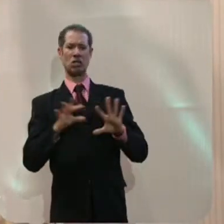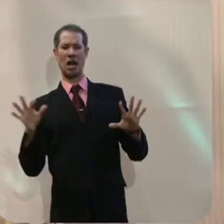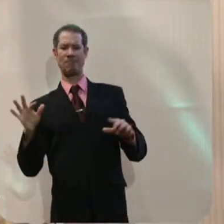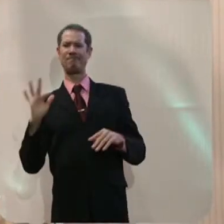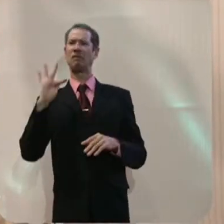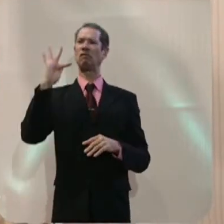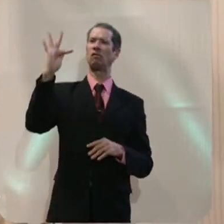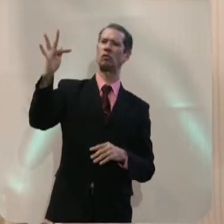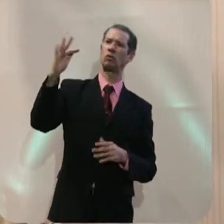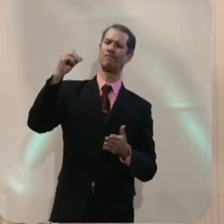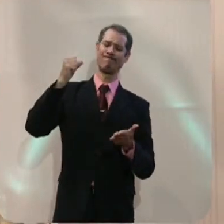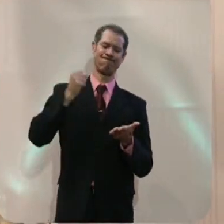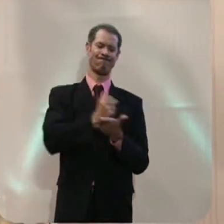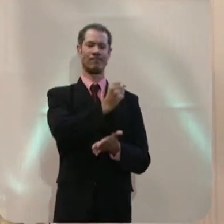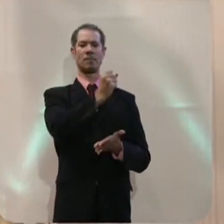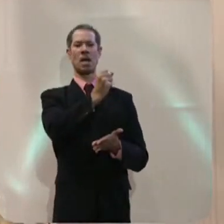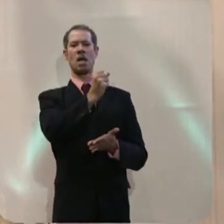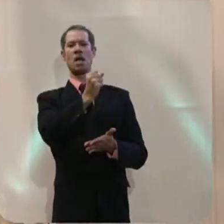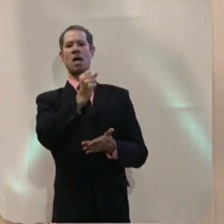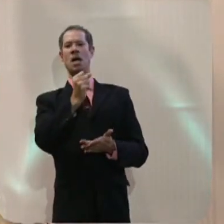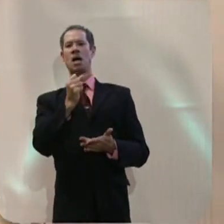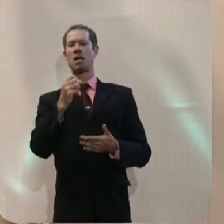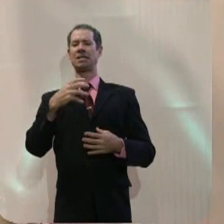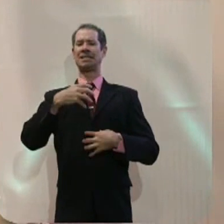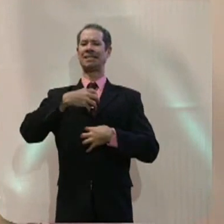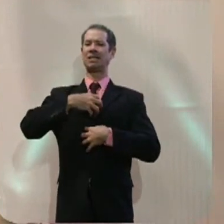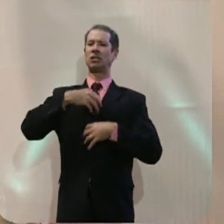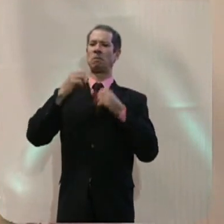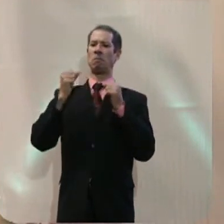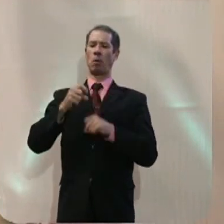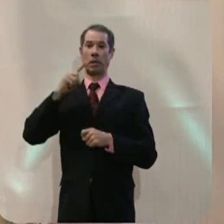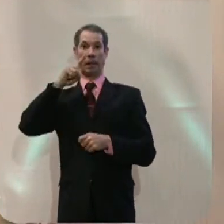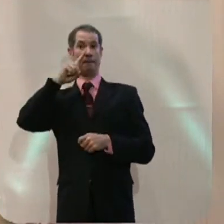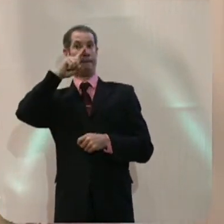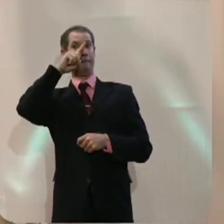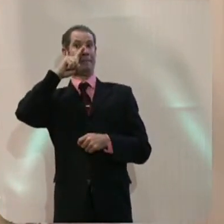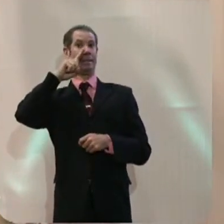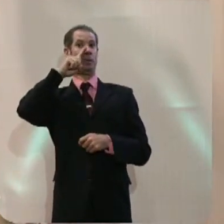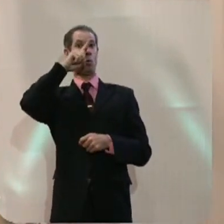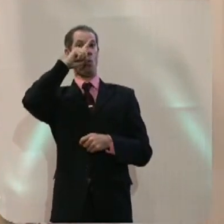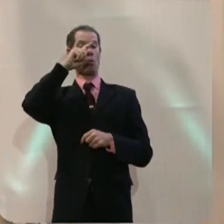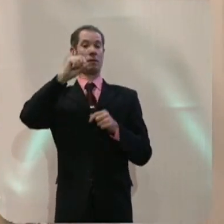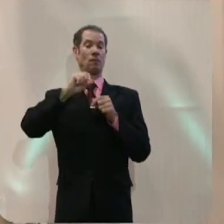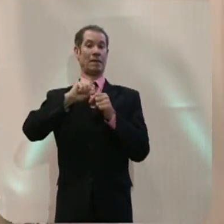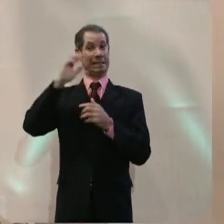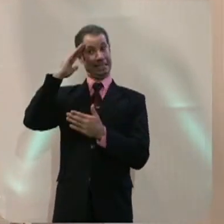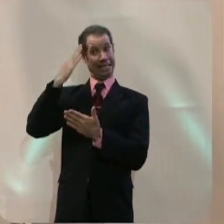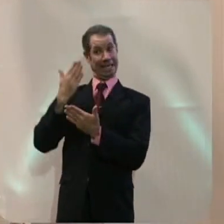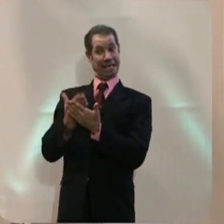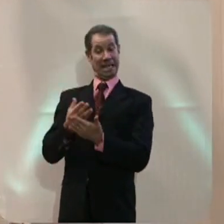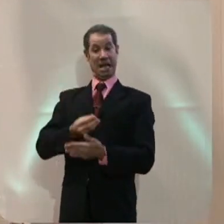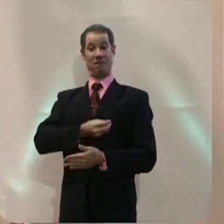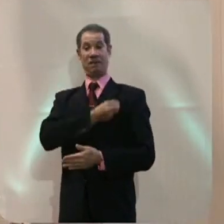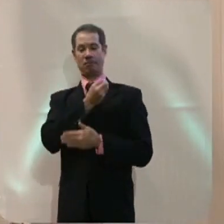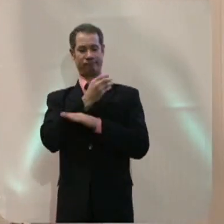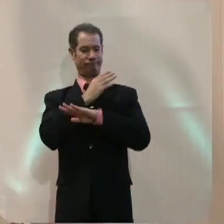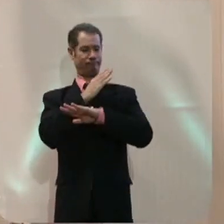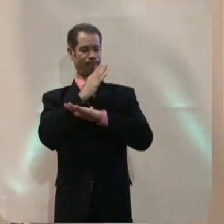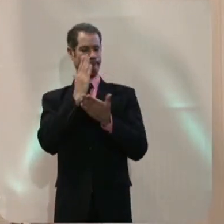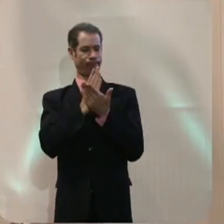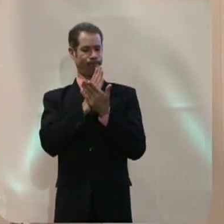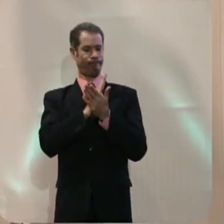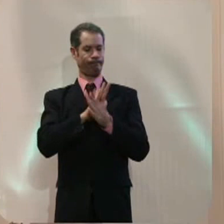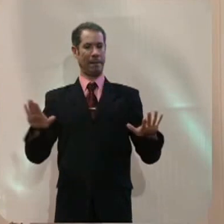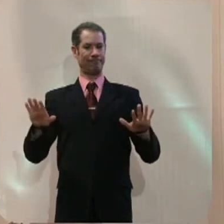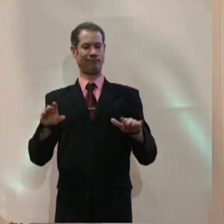do futuro. Nesse sentido, ela pode ser até perigosa e nos fazer crer que a vida acabou